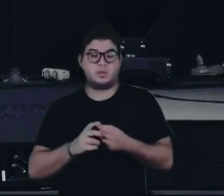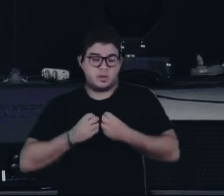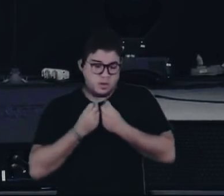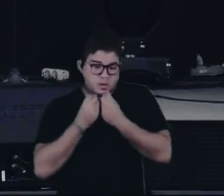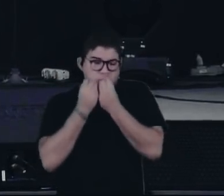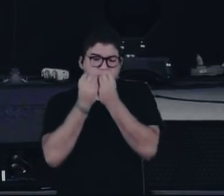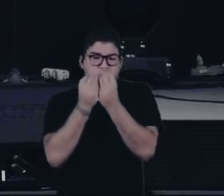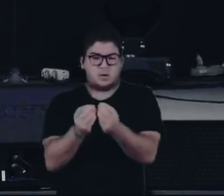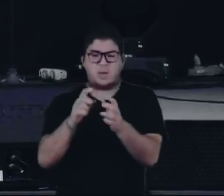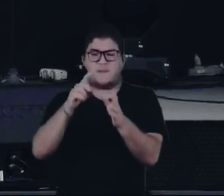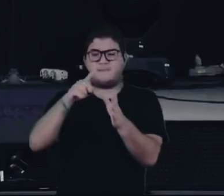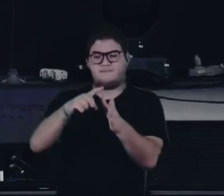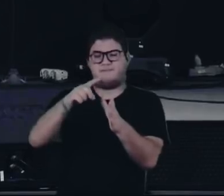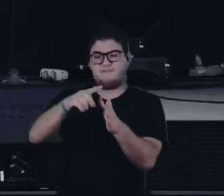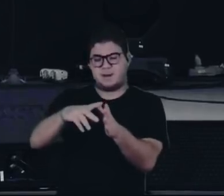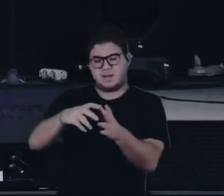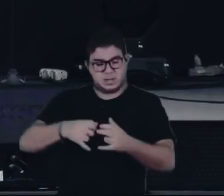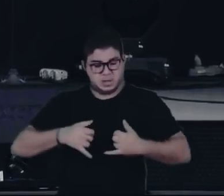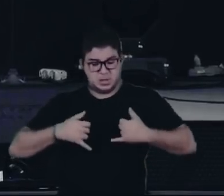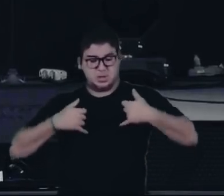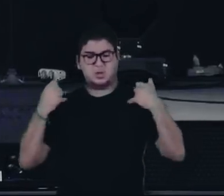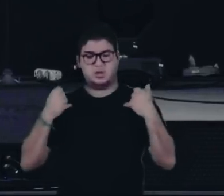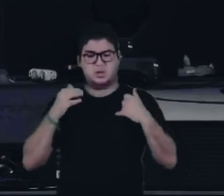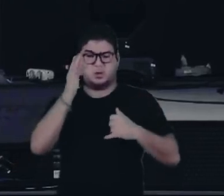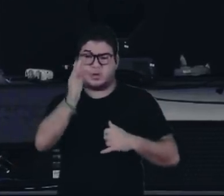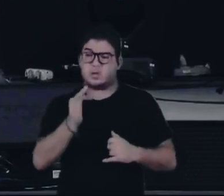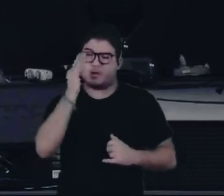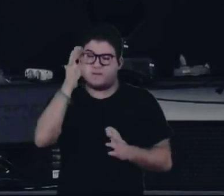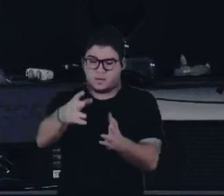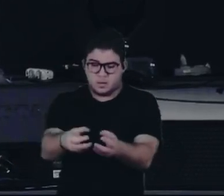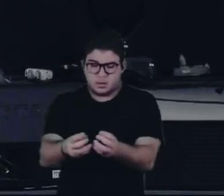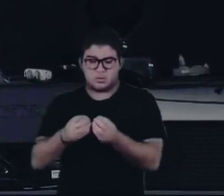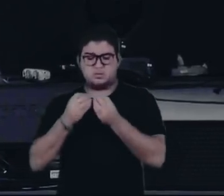também colherá.